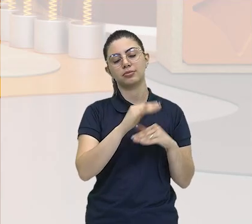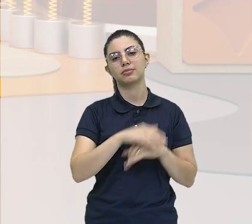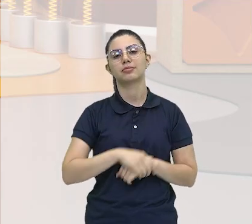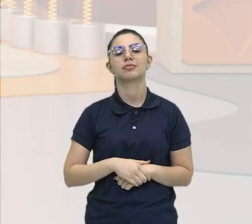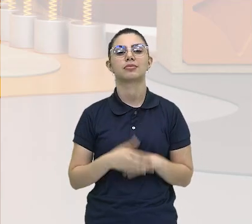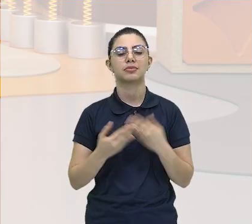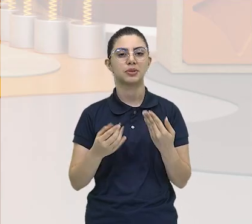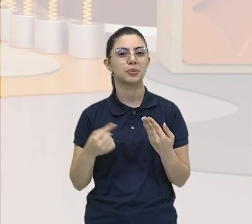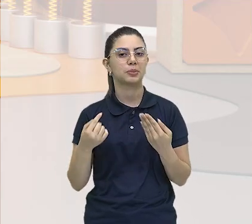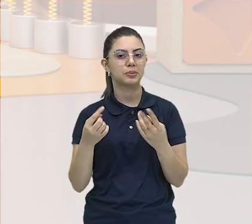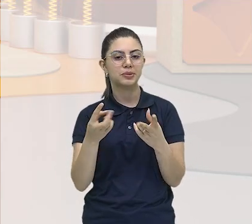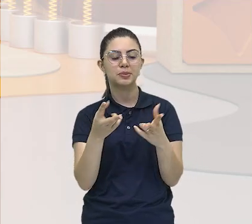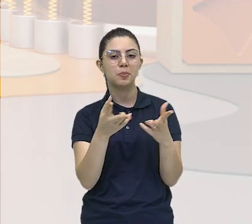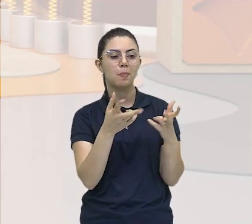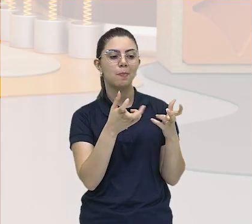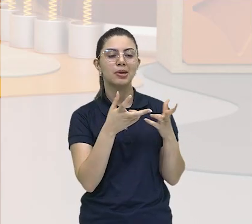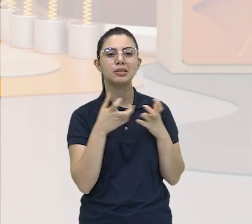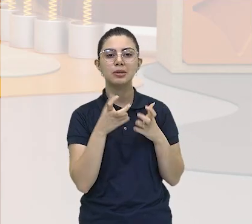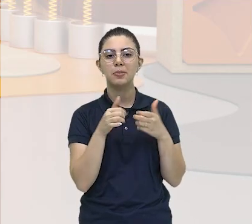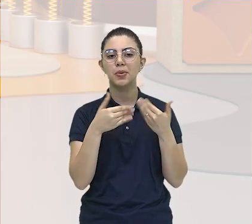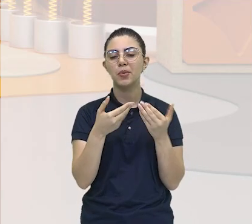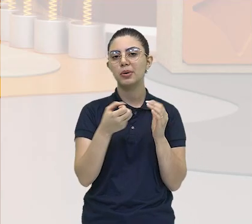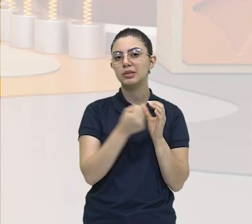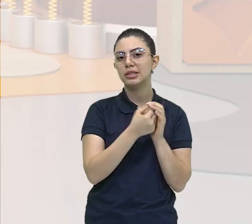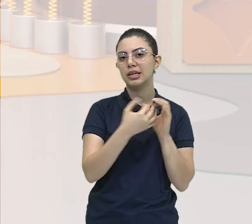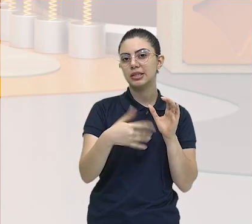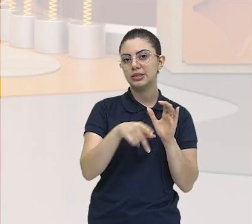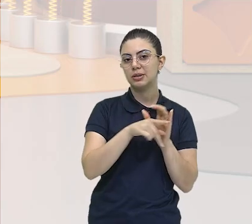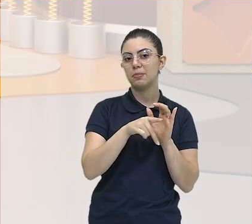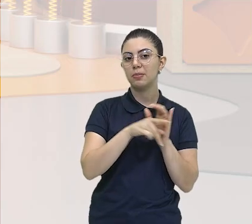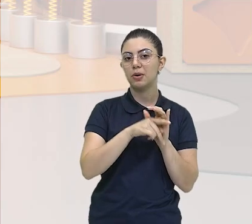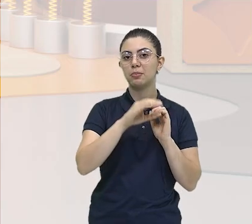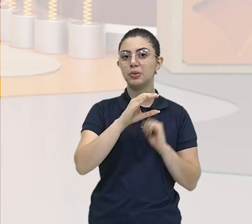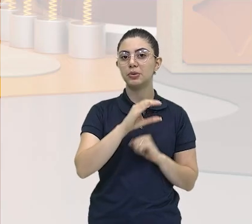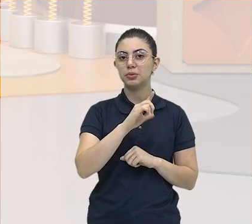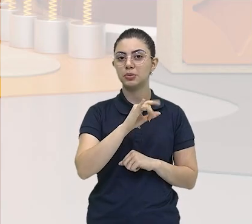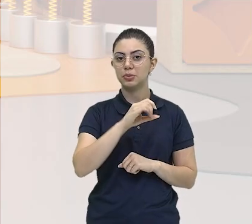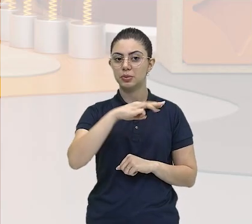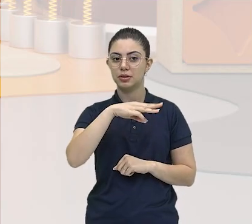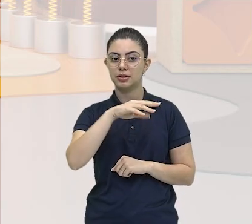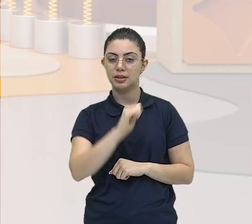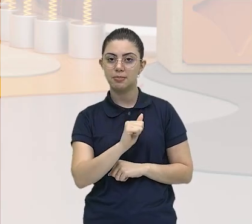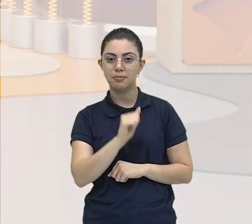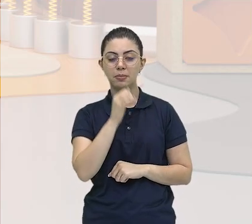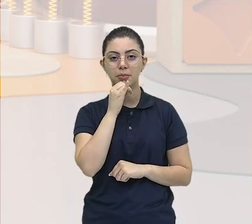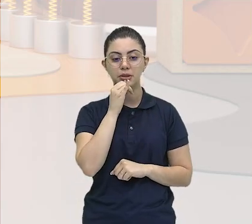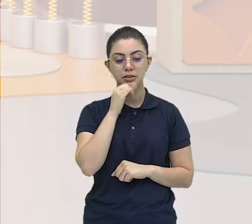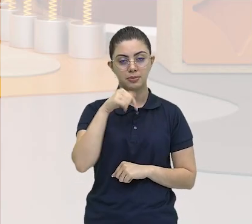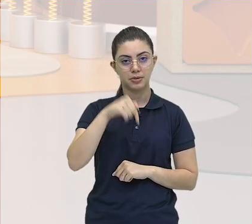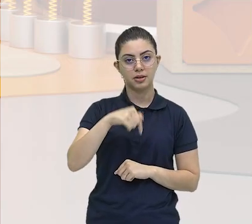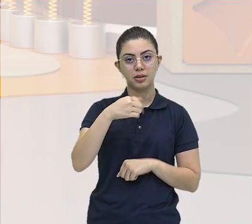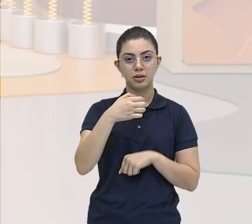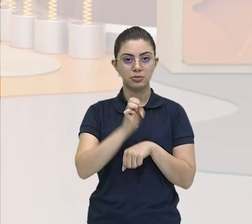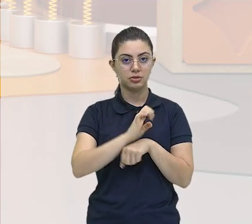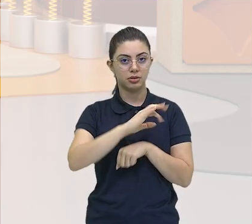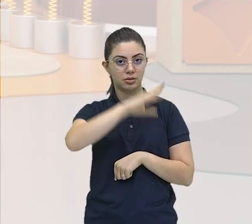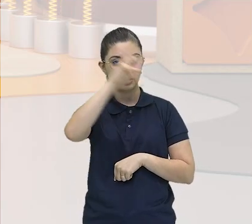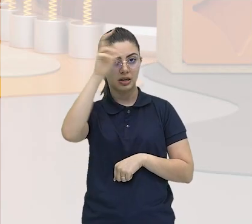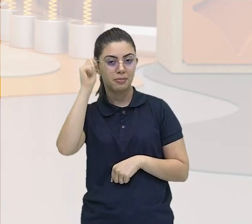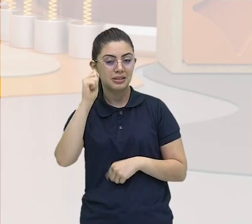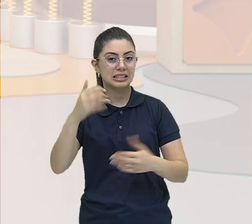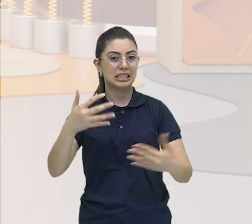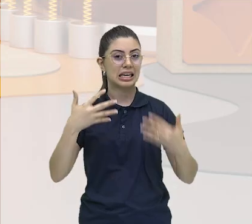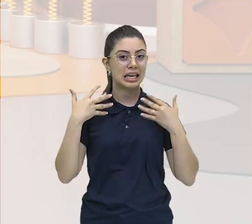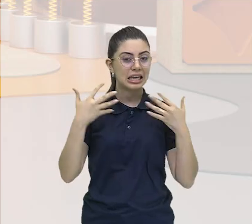pode-se observar quais são as características climáticas daquele lugar. Ah, o estado do Amazonas, ele é